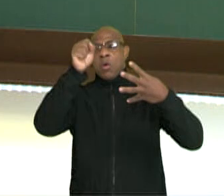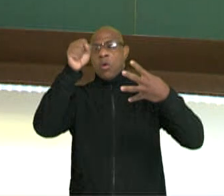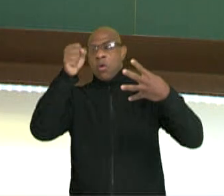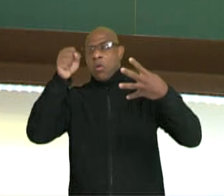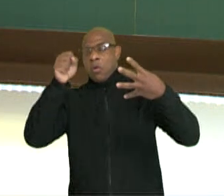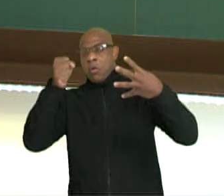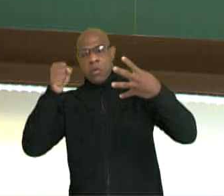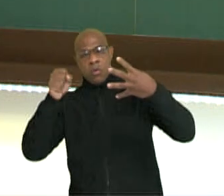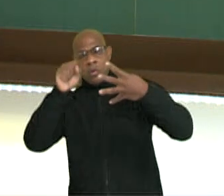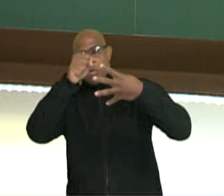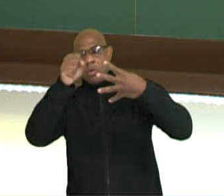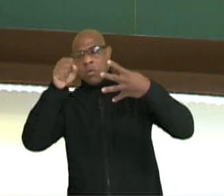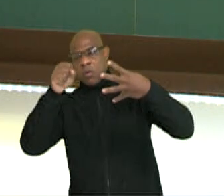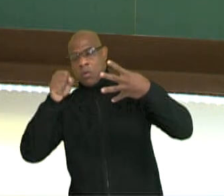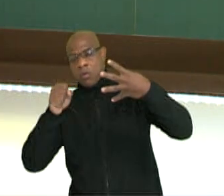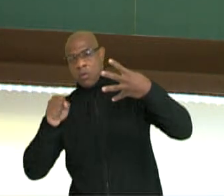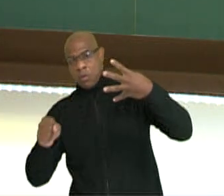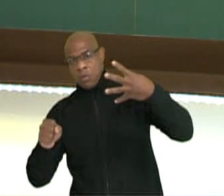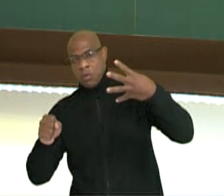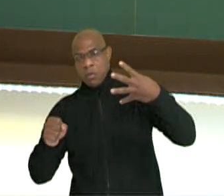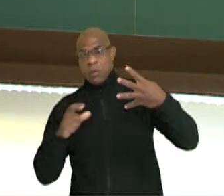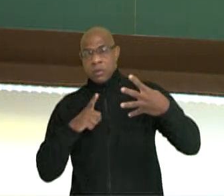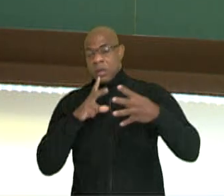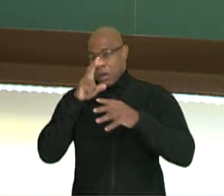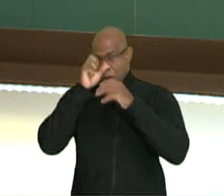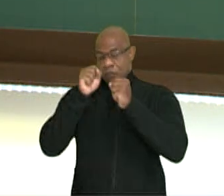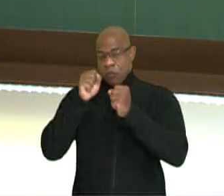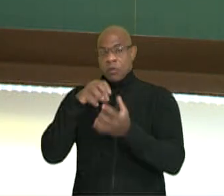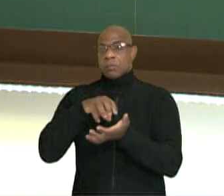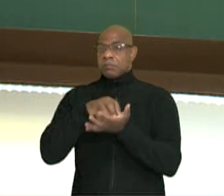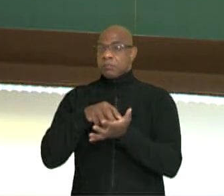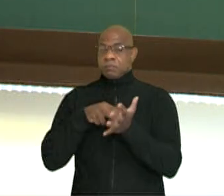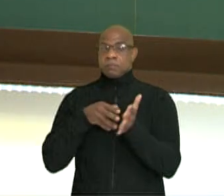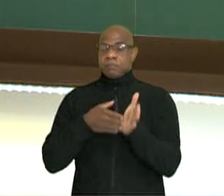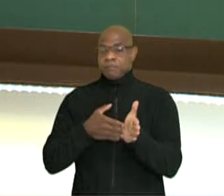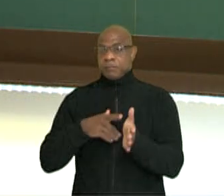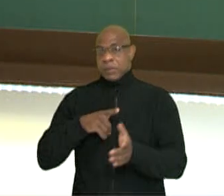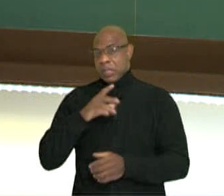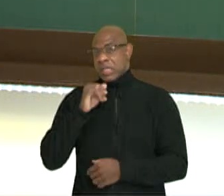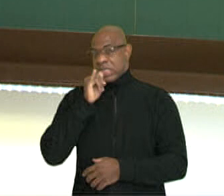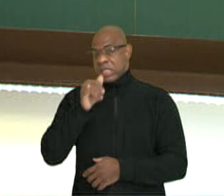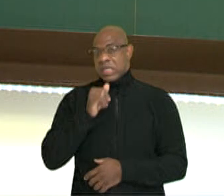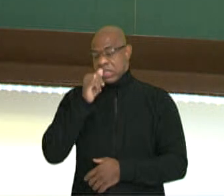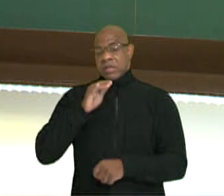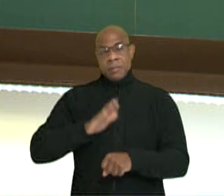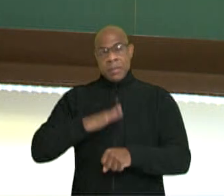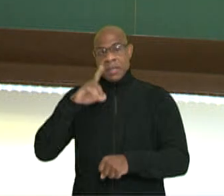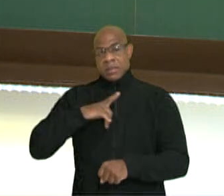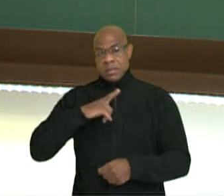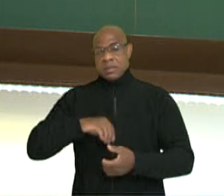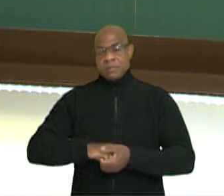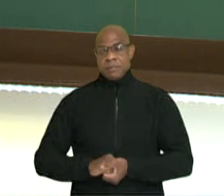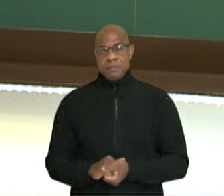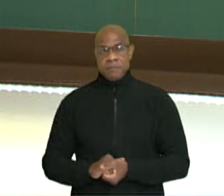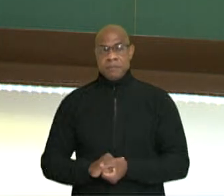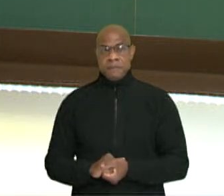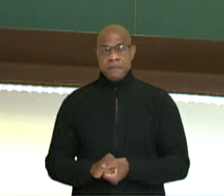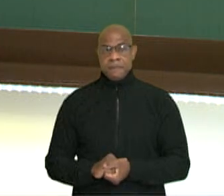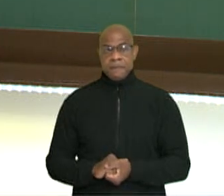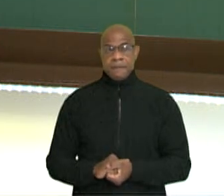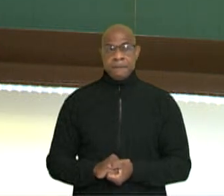E esse 8 é o que indica a estabilidade, então, no nível mais energético, na camada mais energética, camada de